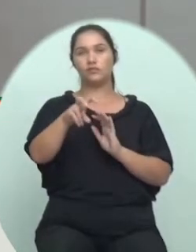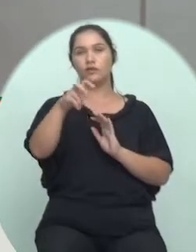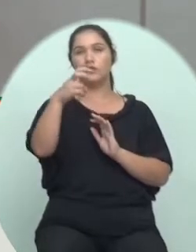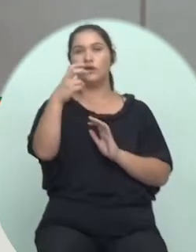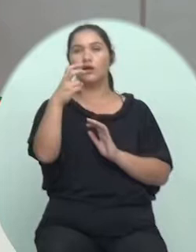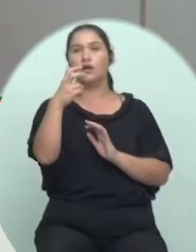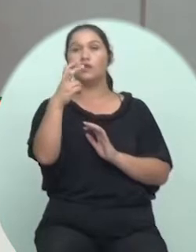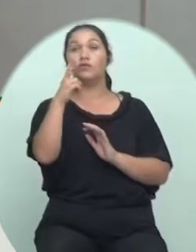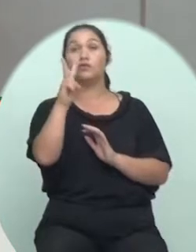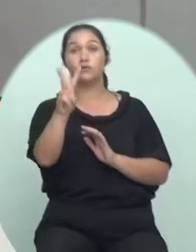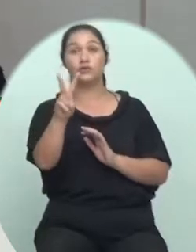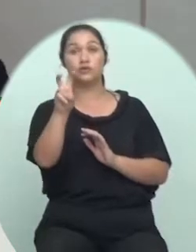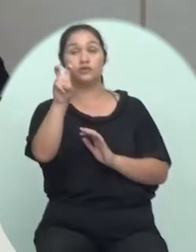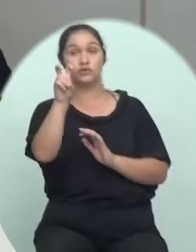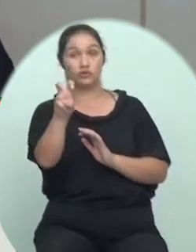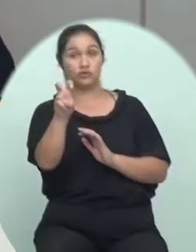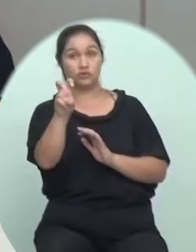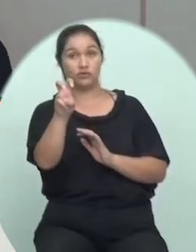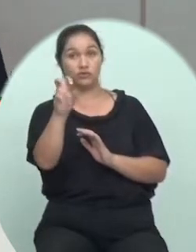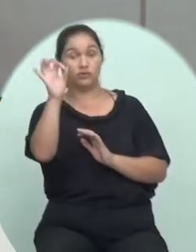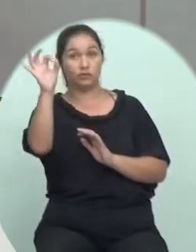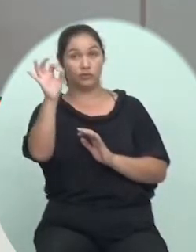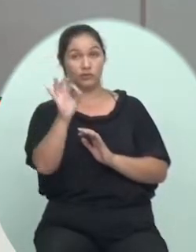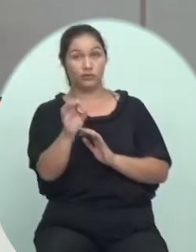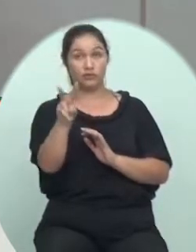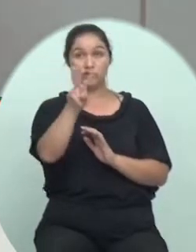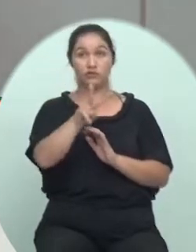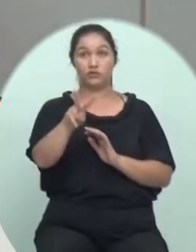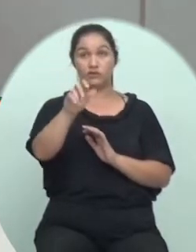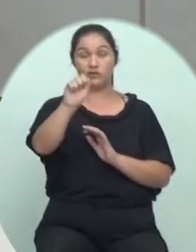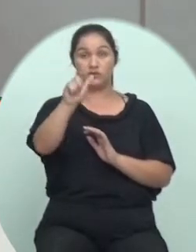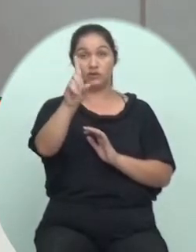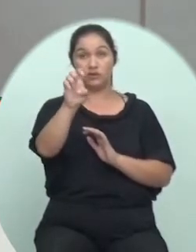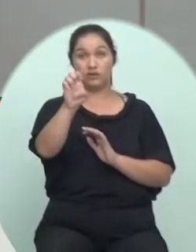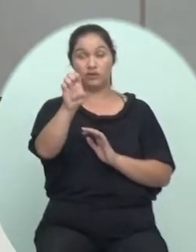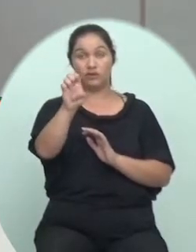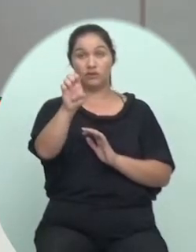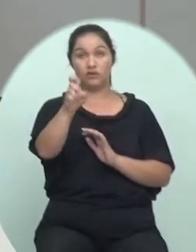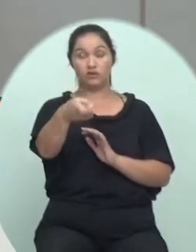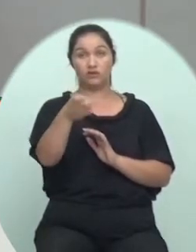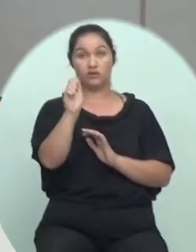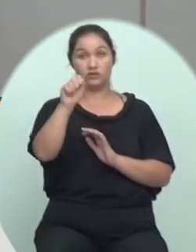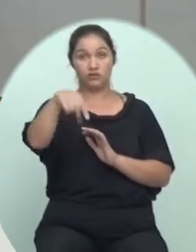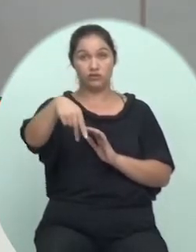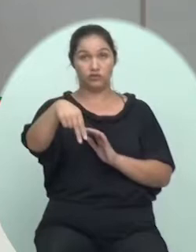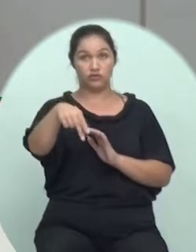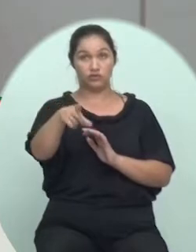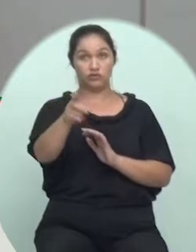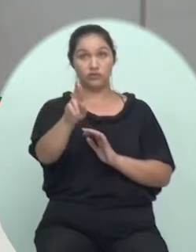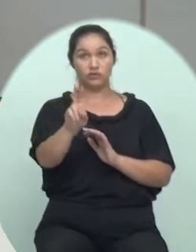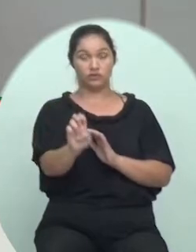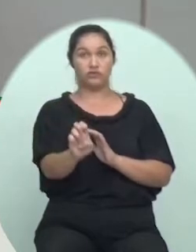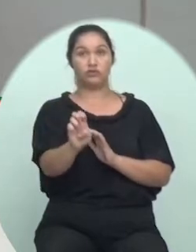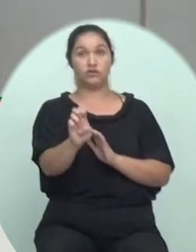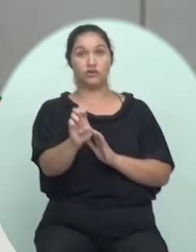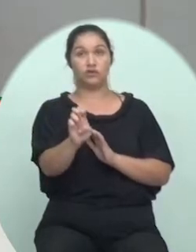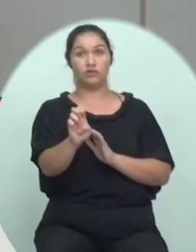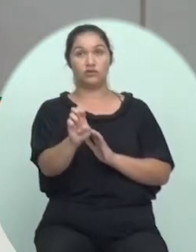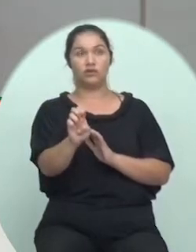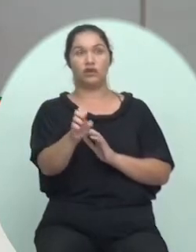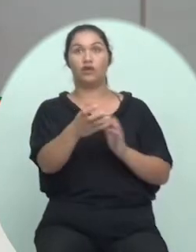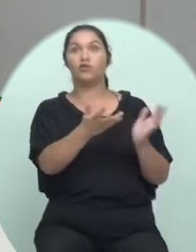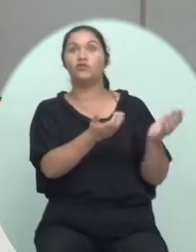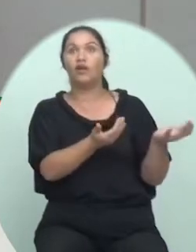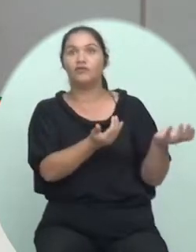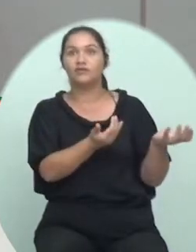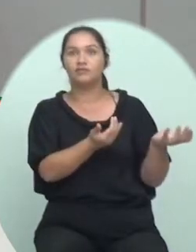da população, vereador Jair Alexandre, da nossa cidade, 25% são jovens. Nós estamos falando cerca de 40